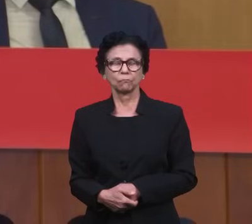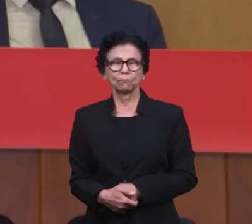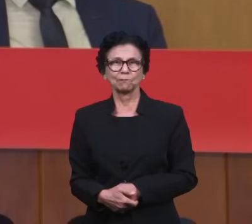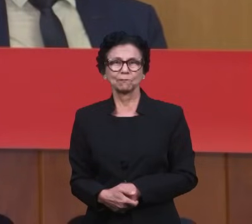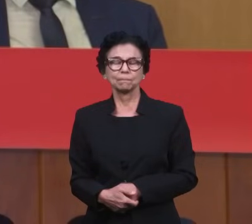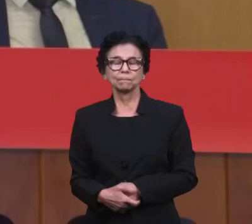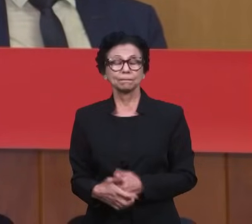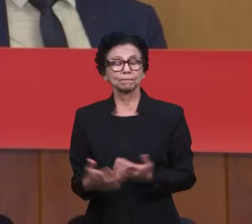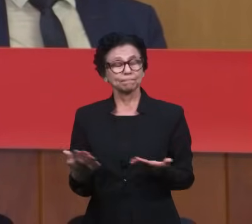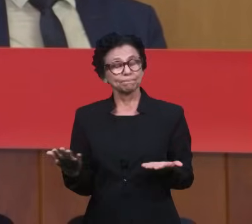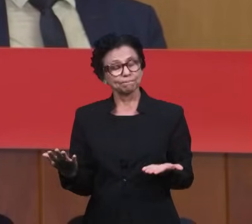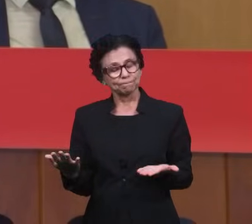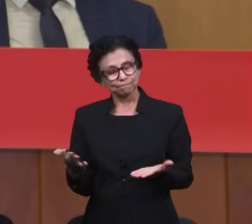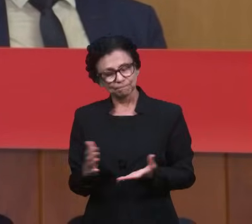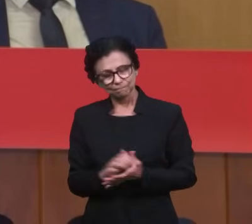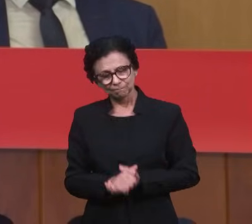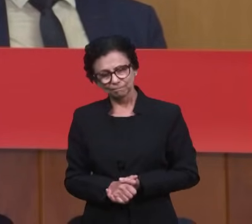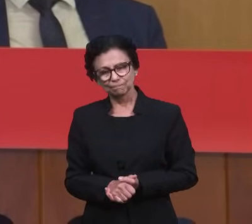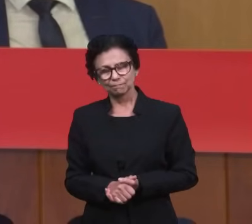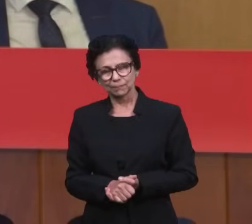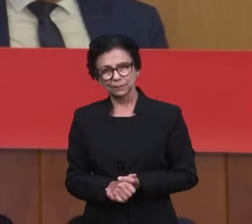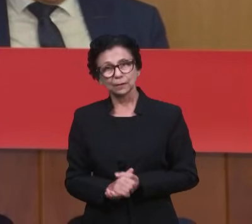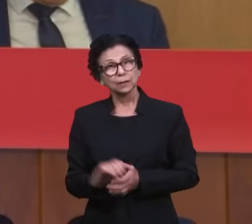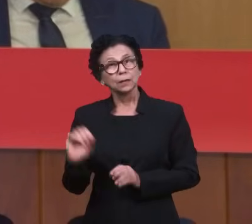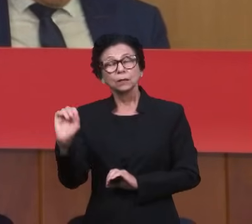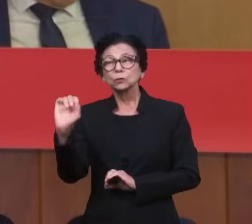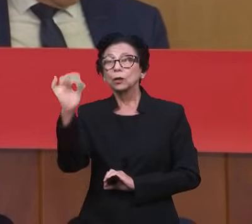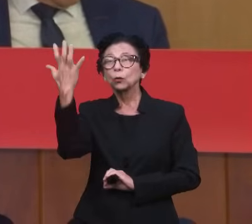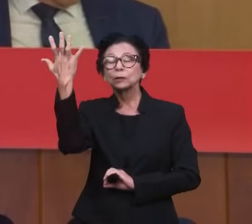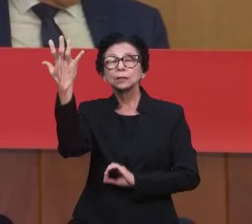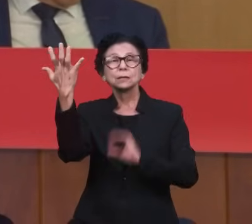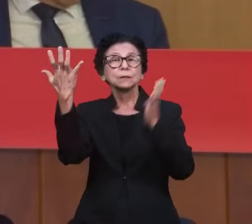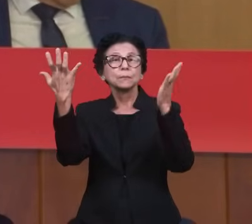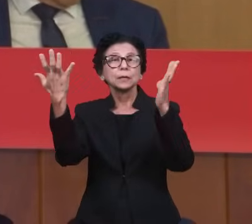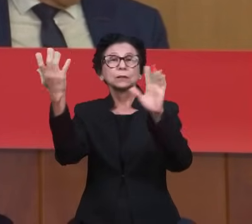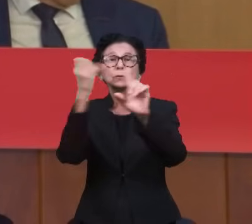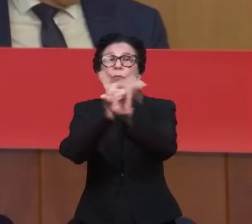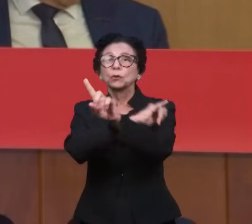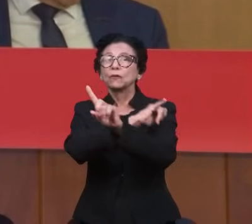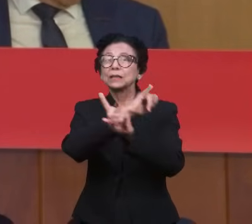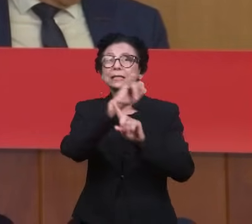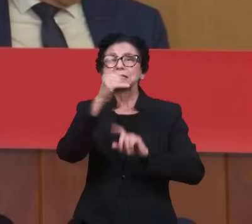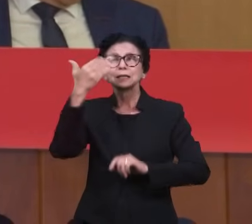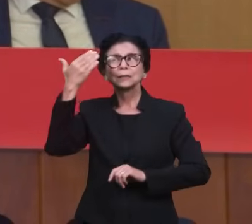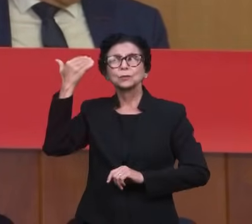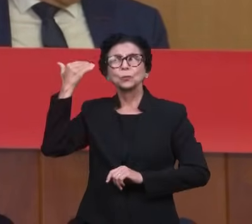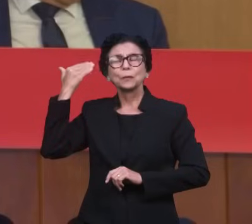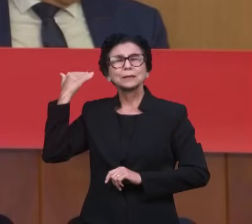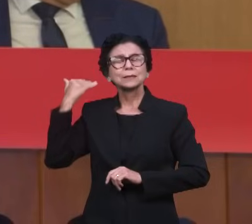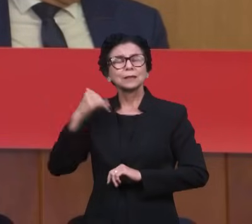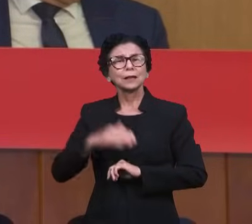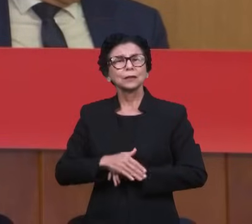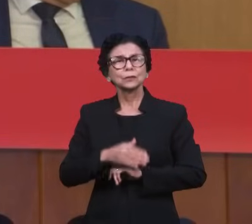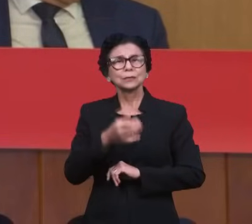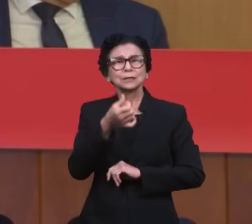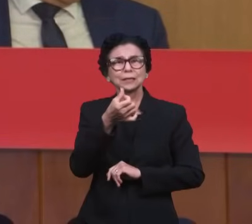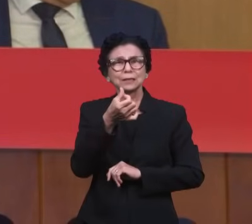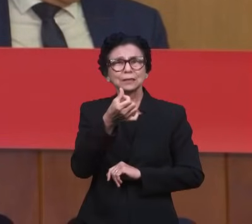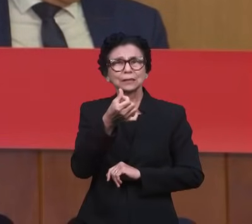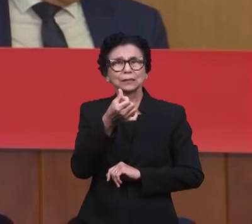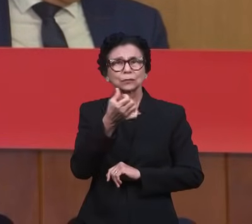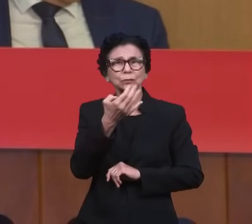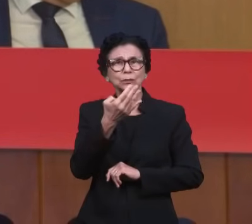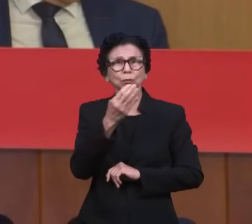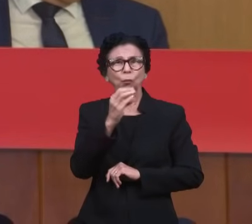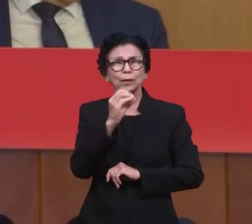Vejam, meus irmãos, sinais, profeta Sofonias, 640 anos antes de